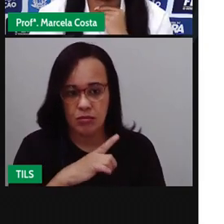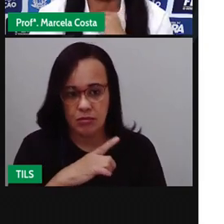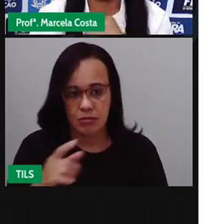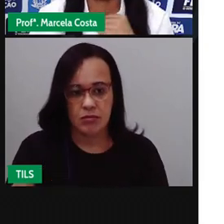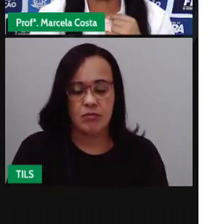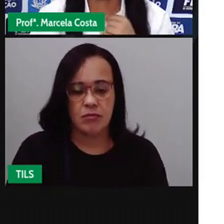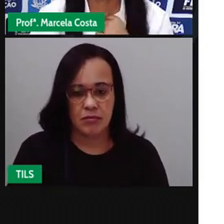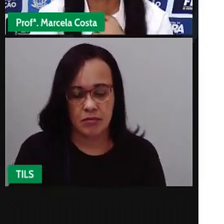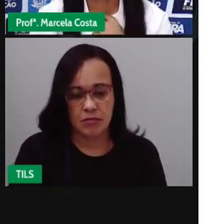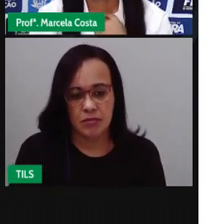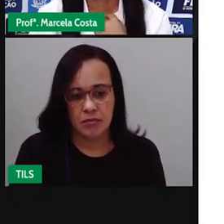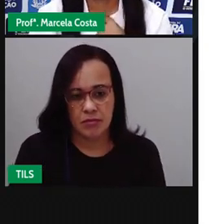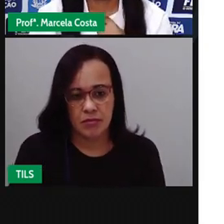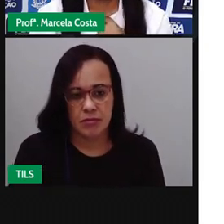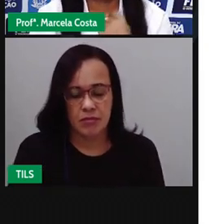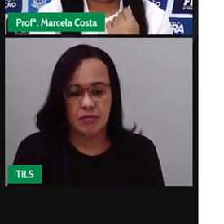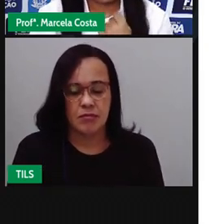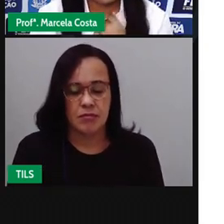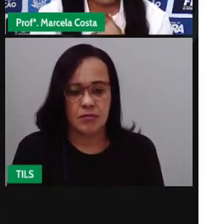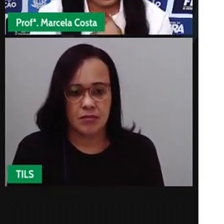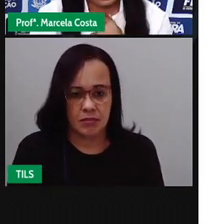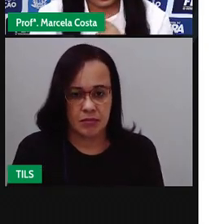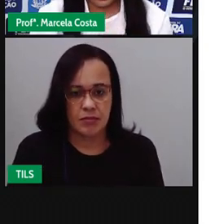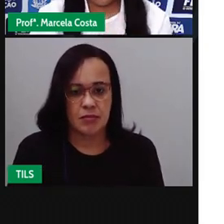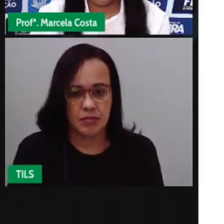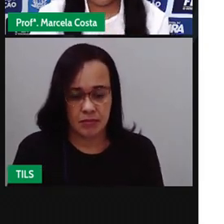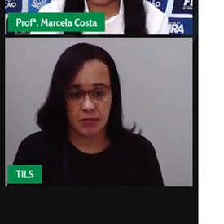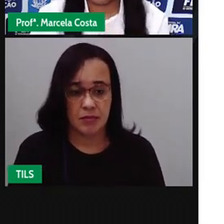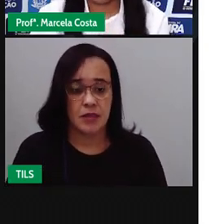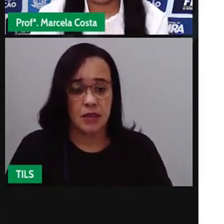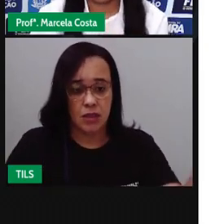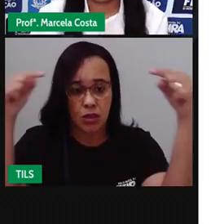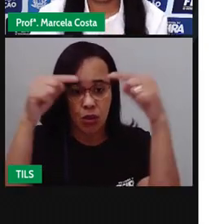Essas palavras que são rimadas.